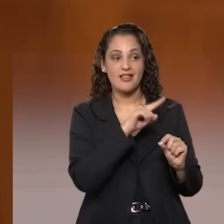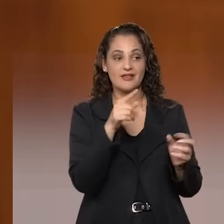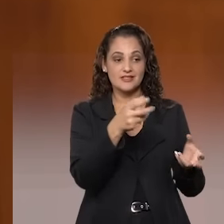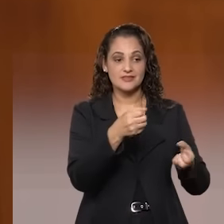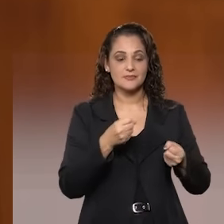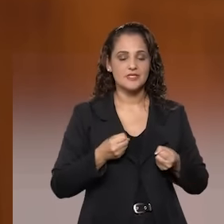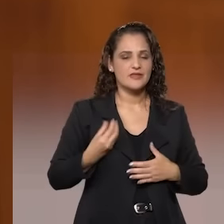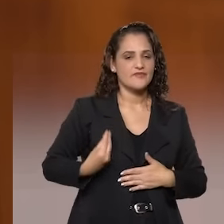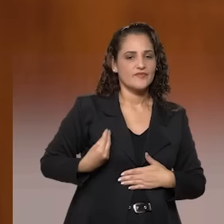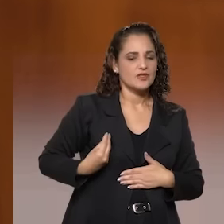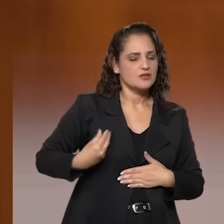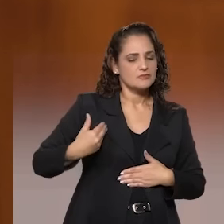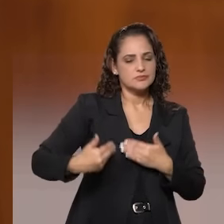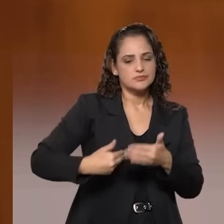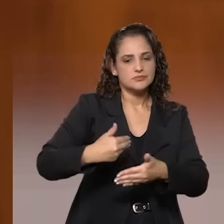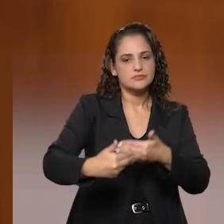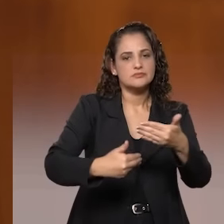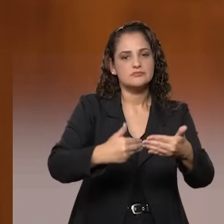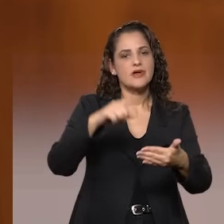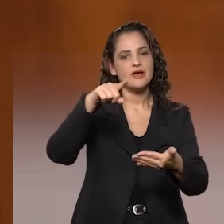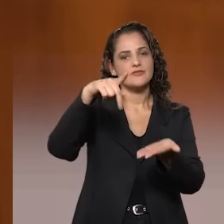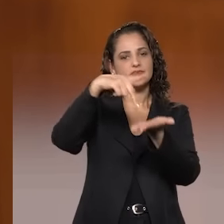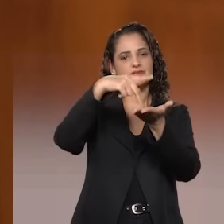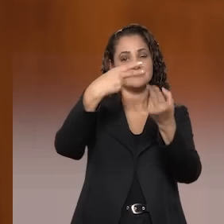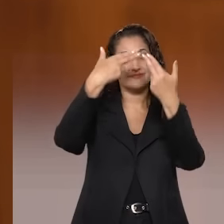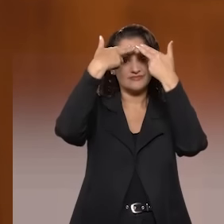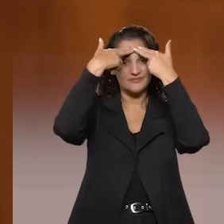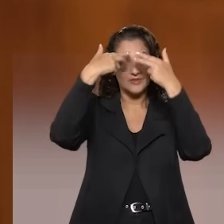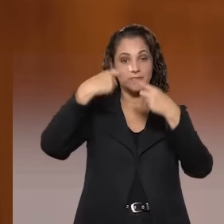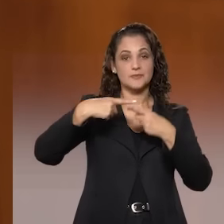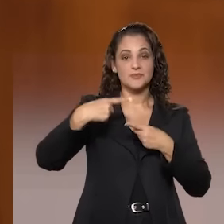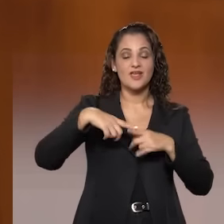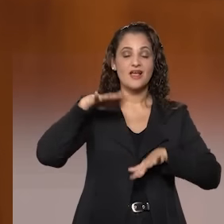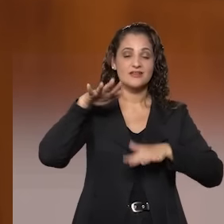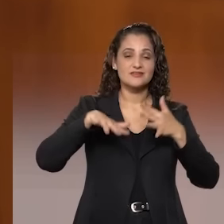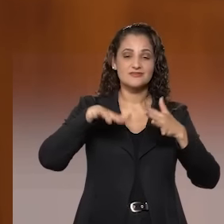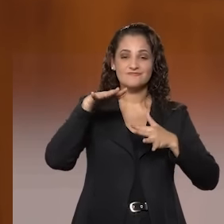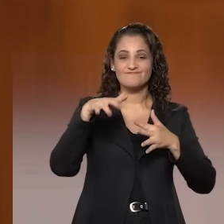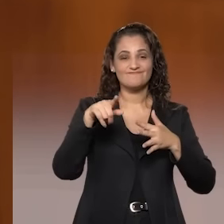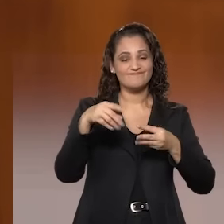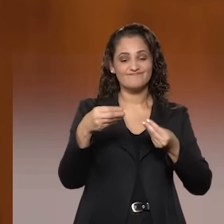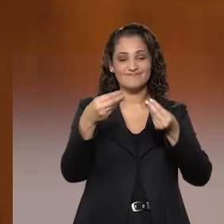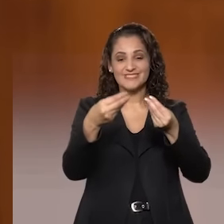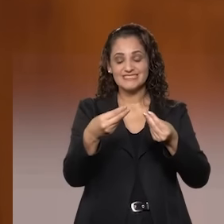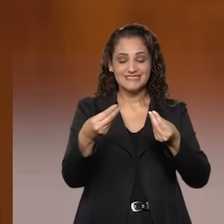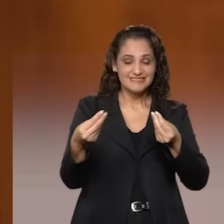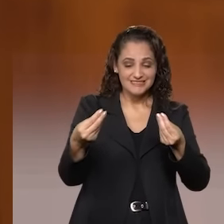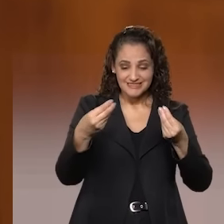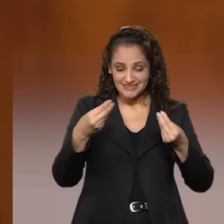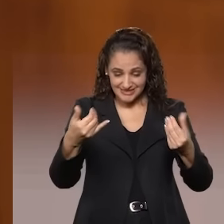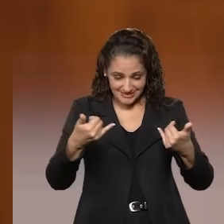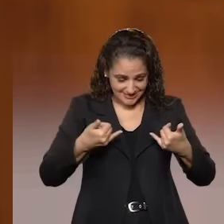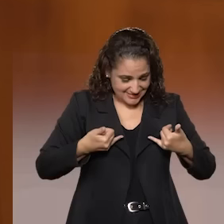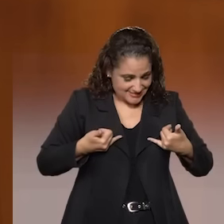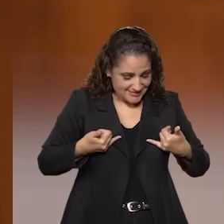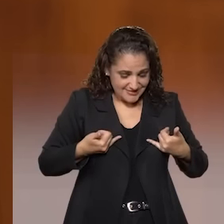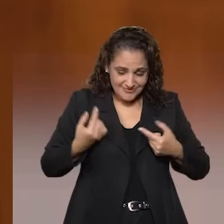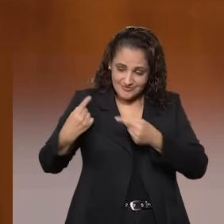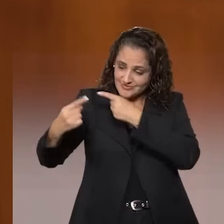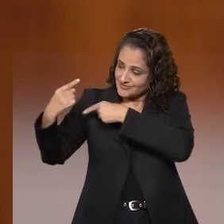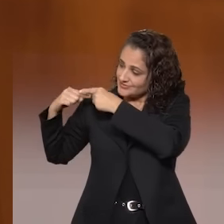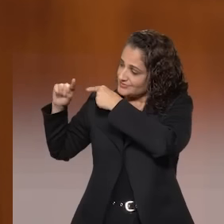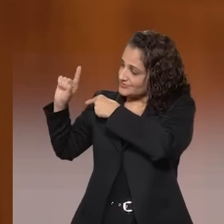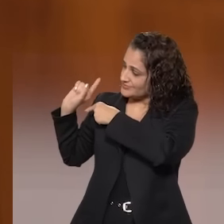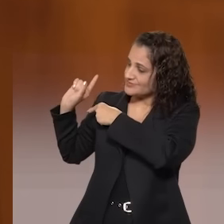porque muitas vezes você recebeu informações dos seus ancestrais dos seus antepassados e você julgava aquelas